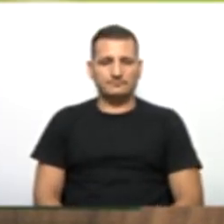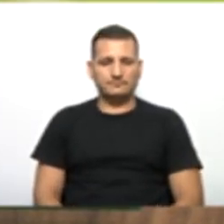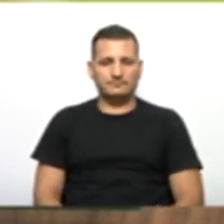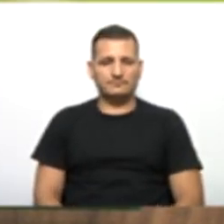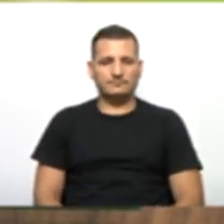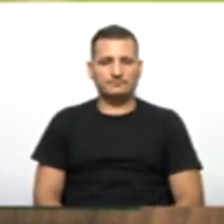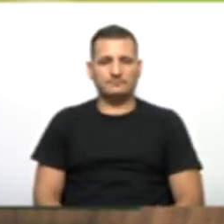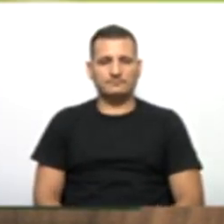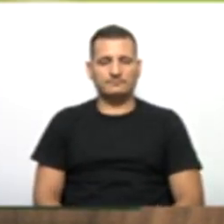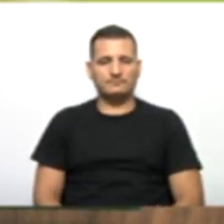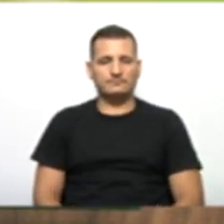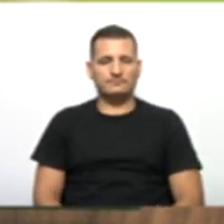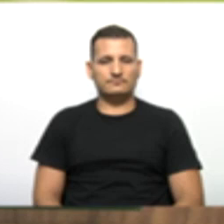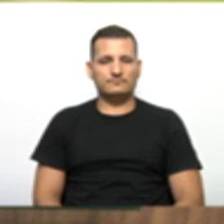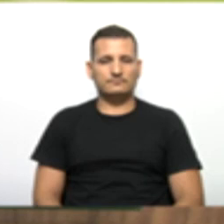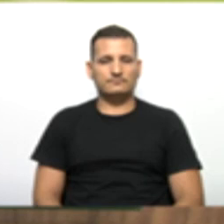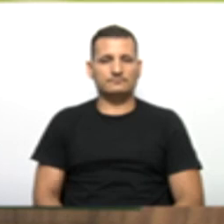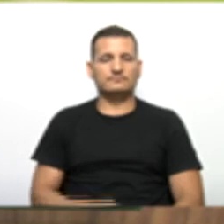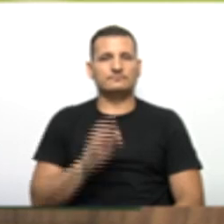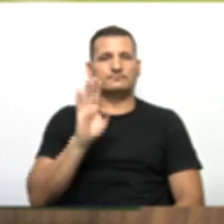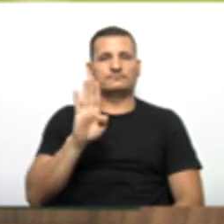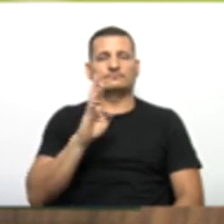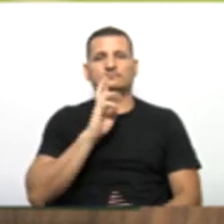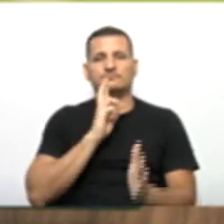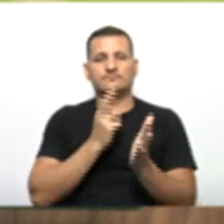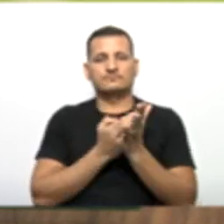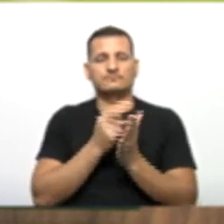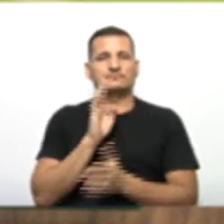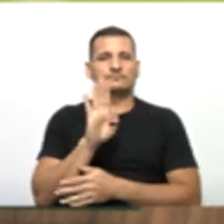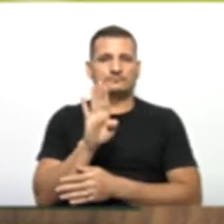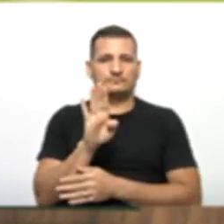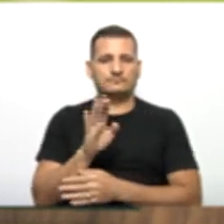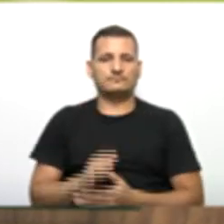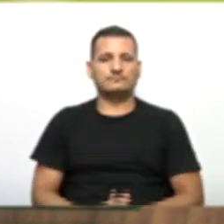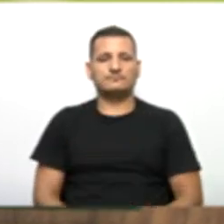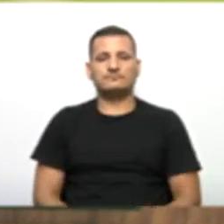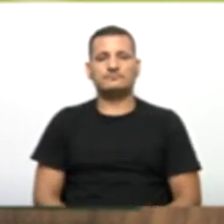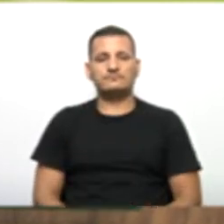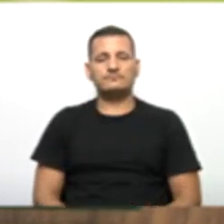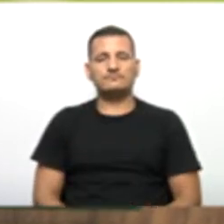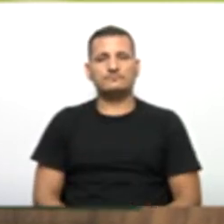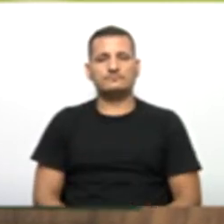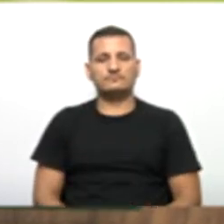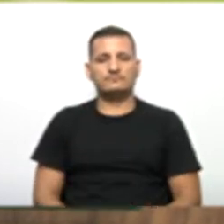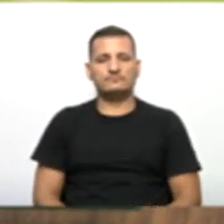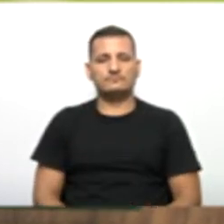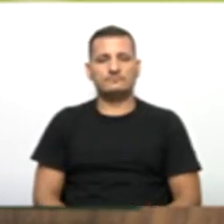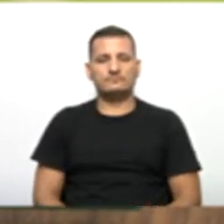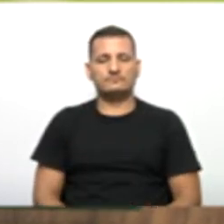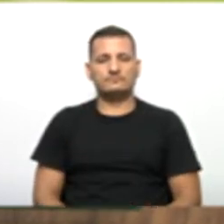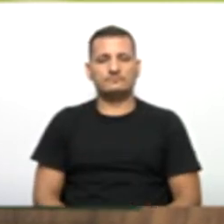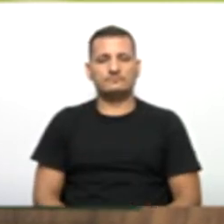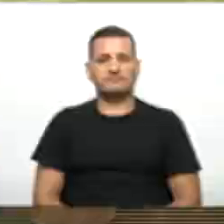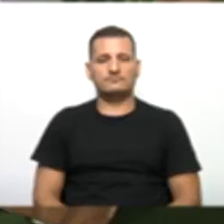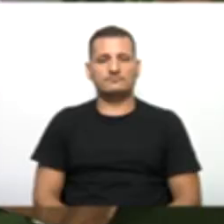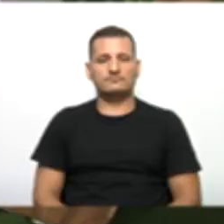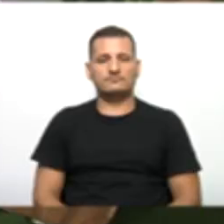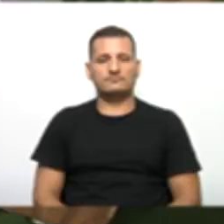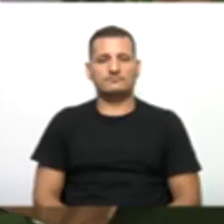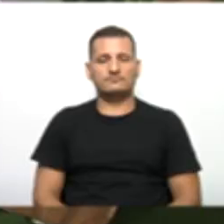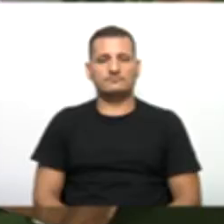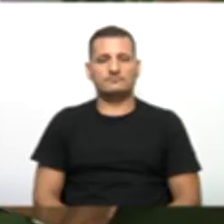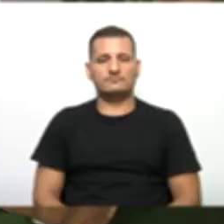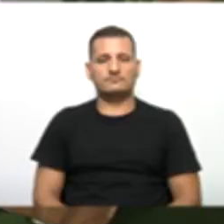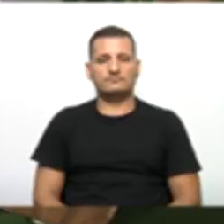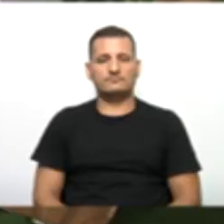A resposta da letra B, 7, né? Letra B, questão número 7, todo número mundo 7, unânime também, professor, letra